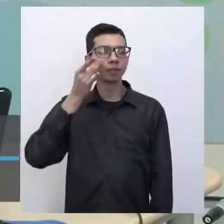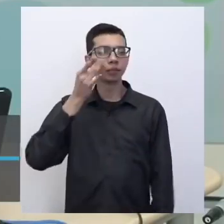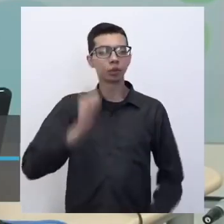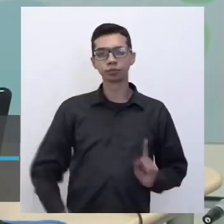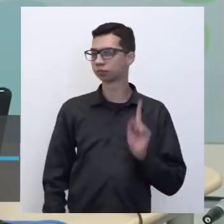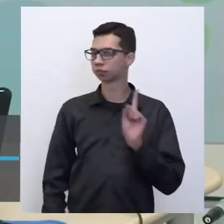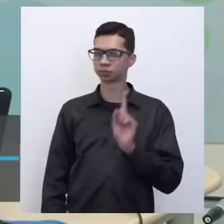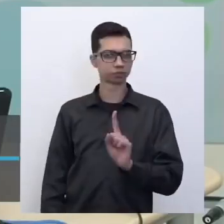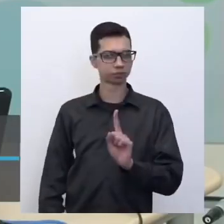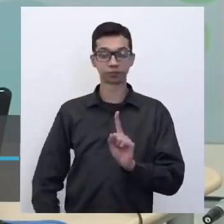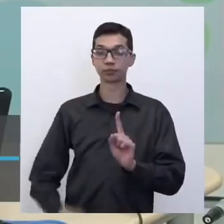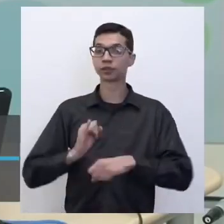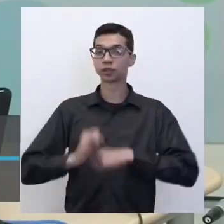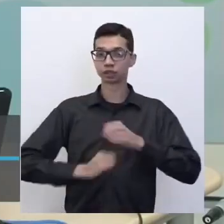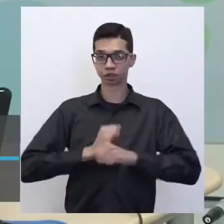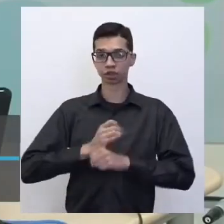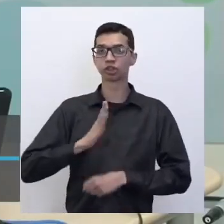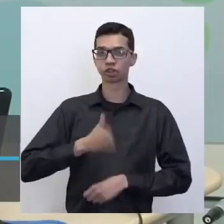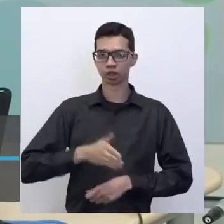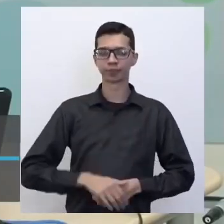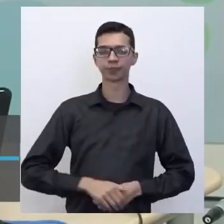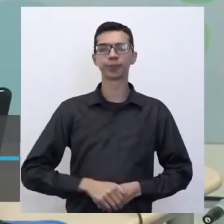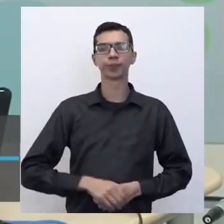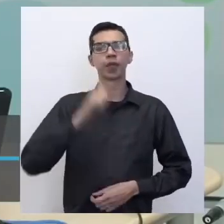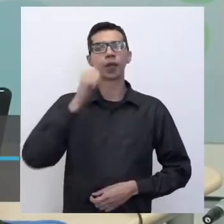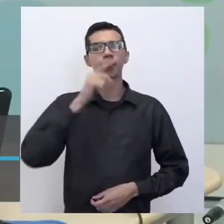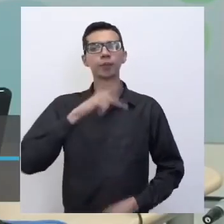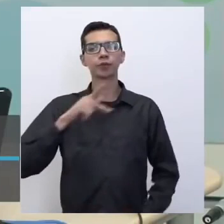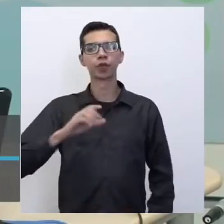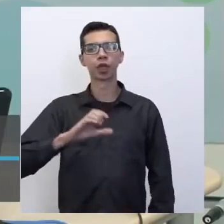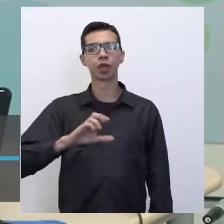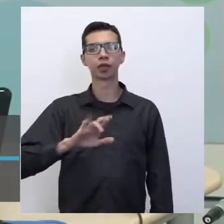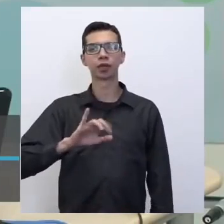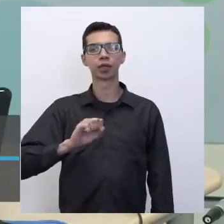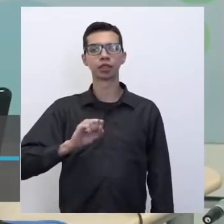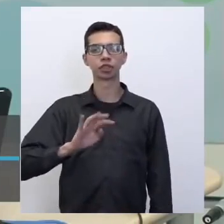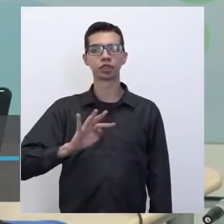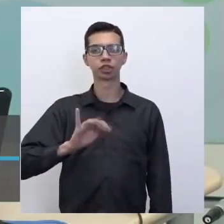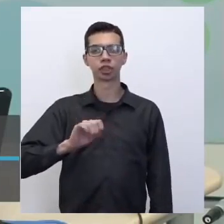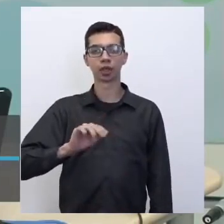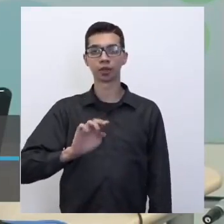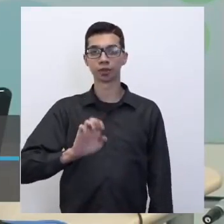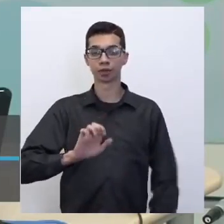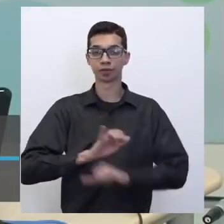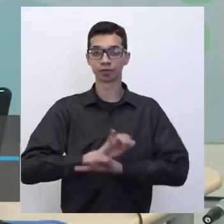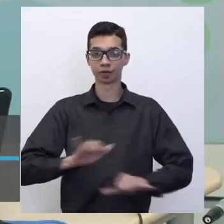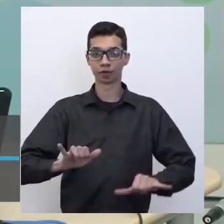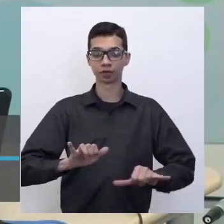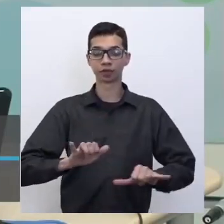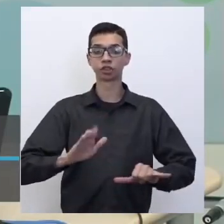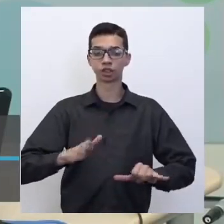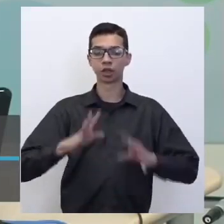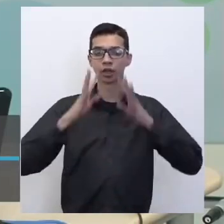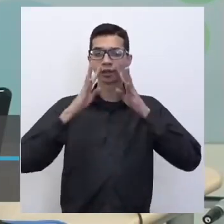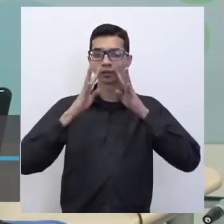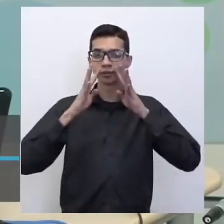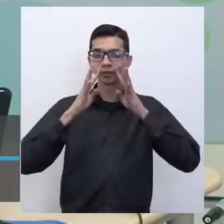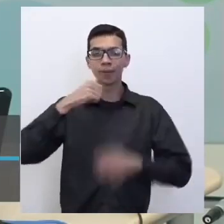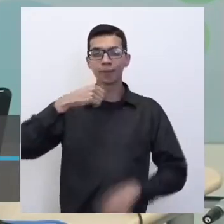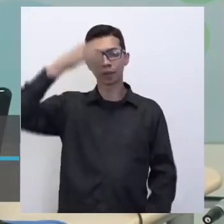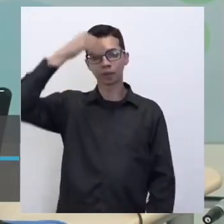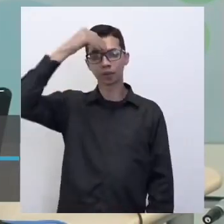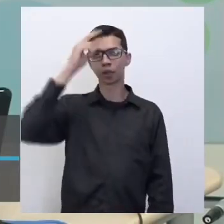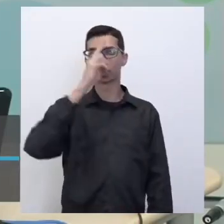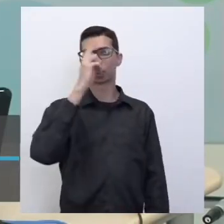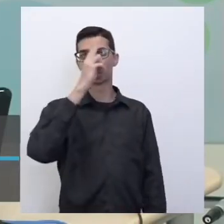internet. A professora Cristiane cita aqui que assistiu A Madrinha Embriagada no Teatro do SESI, em São